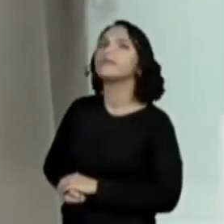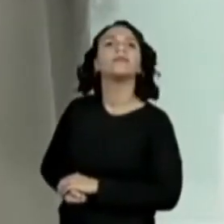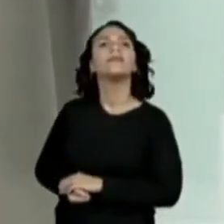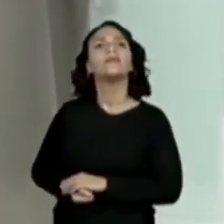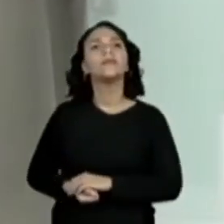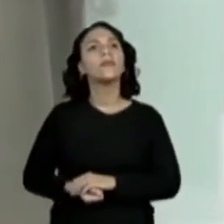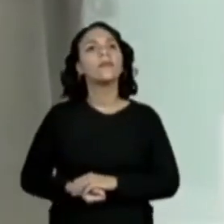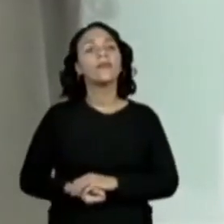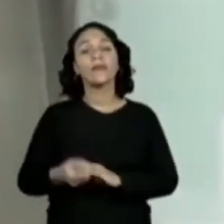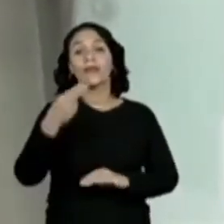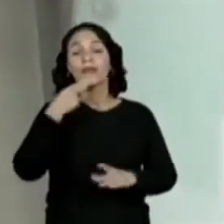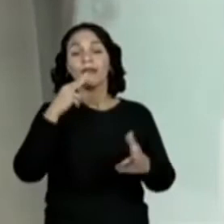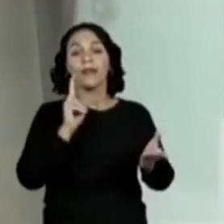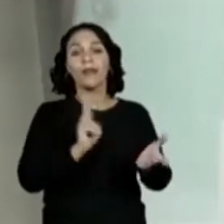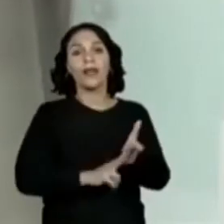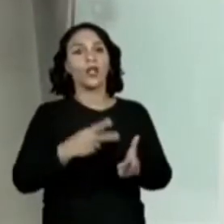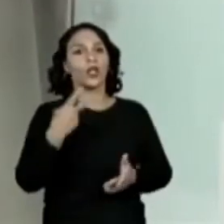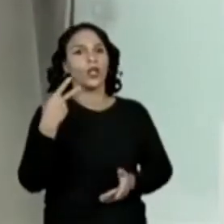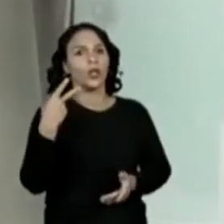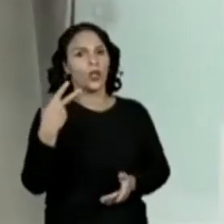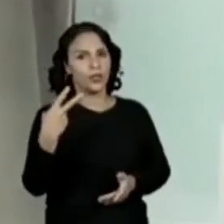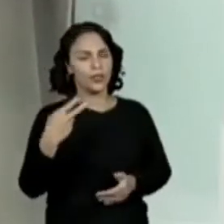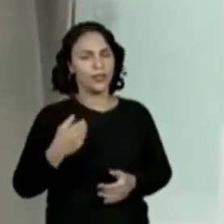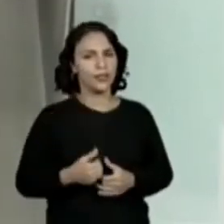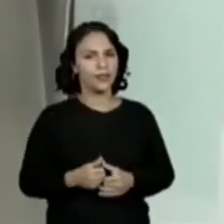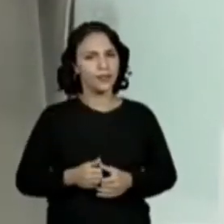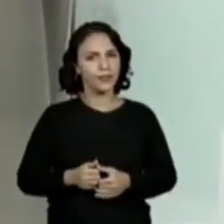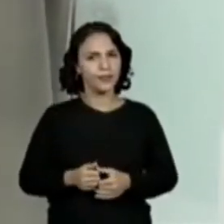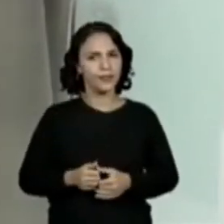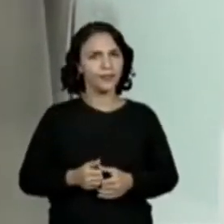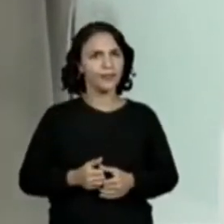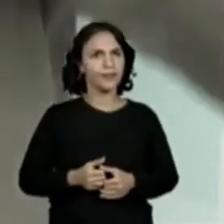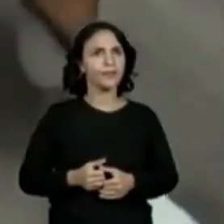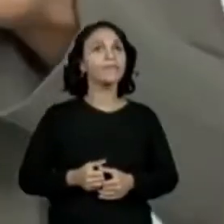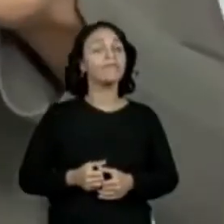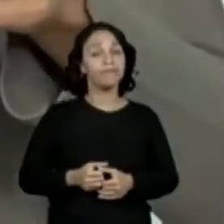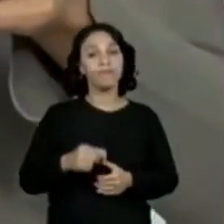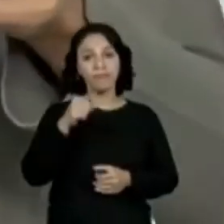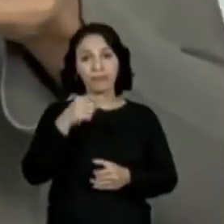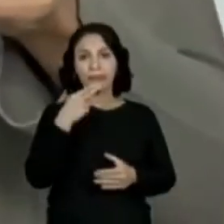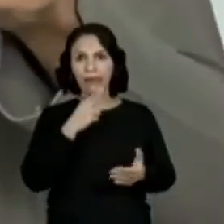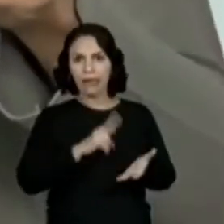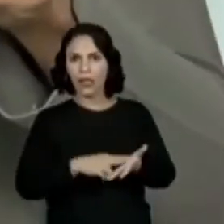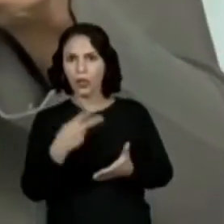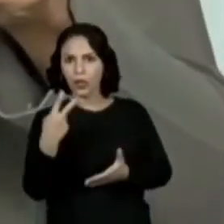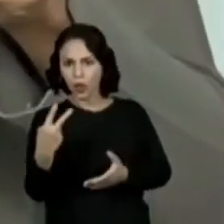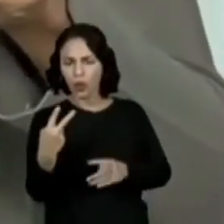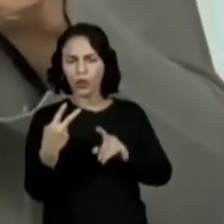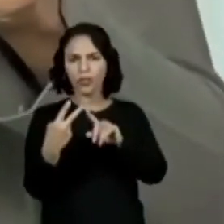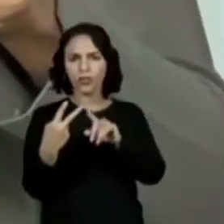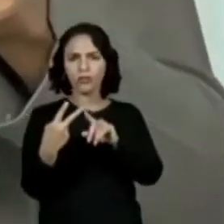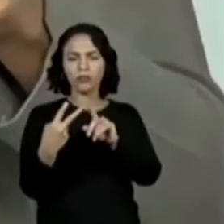A carta número 2. Vamos lá. A carta número 2